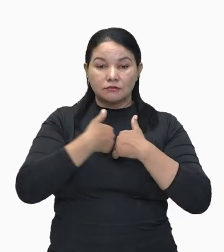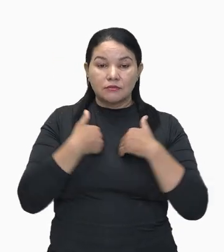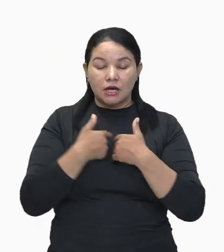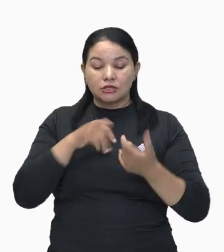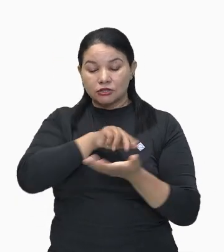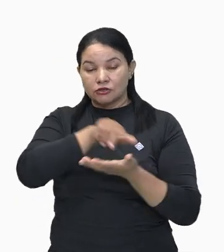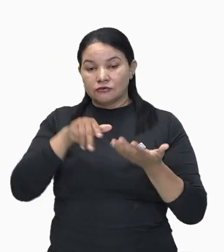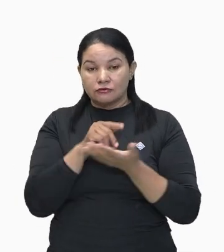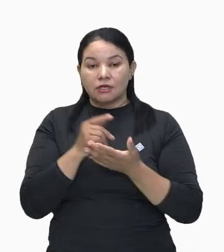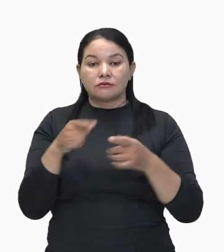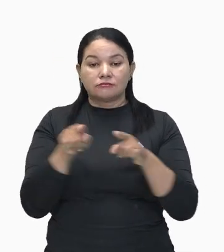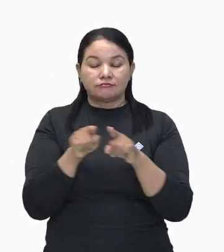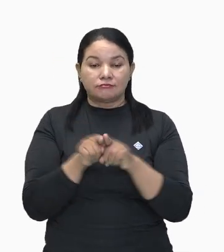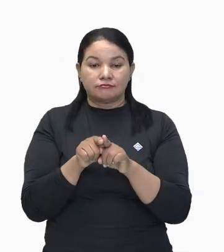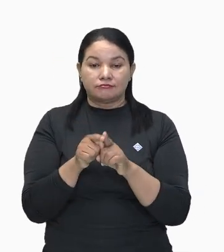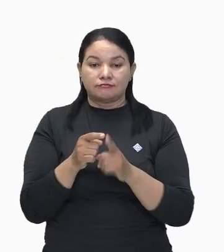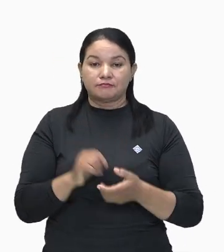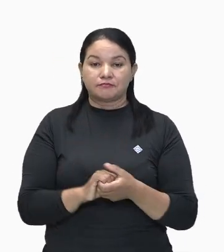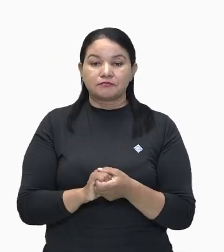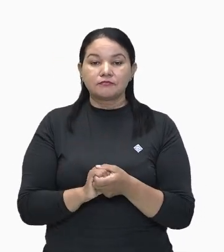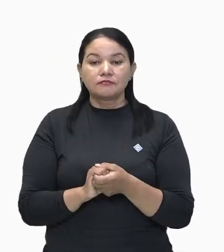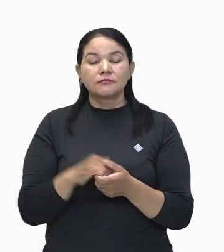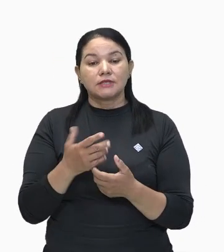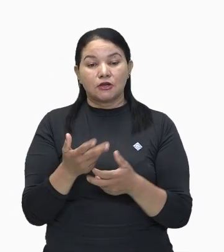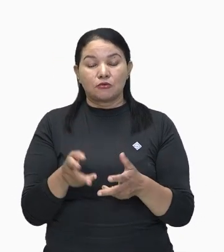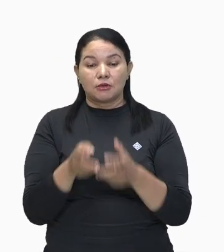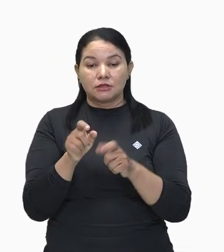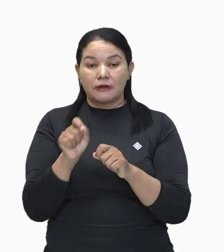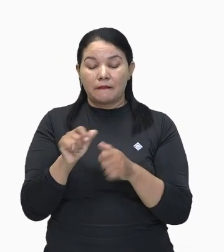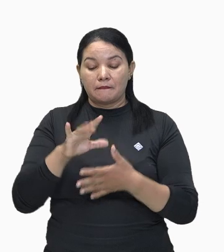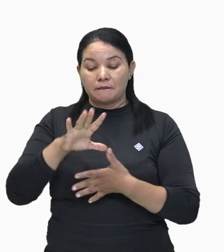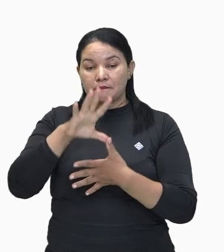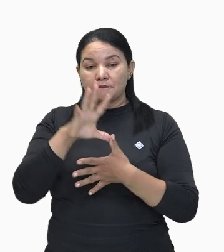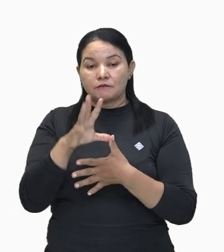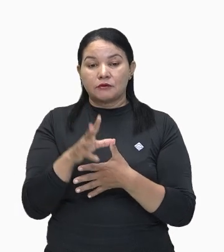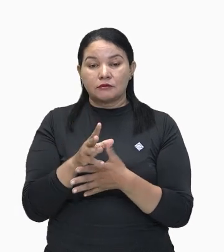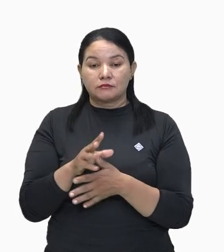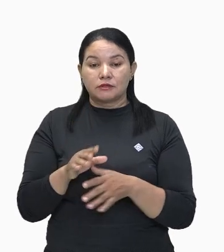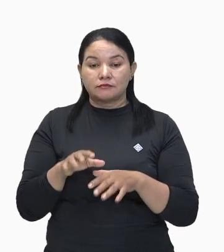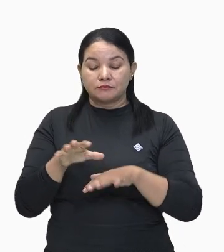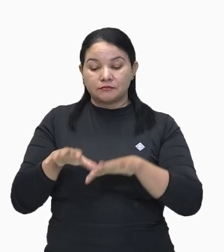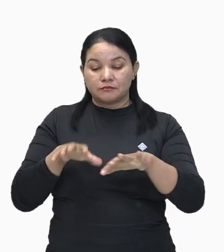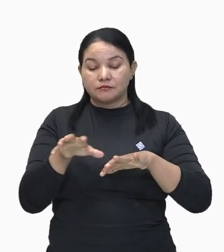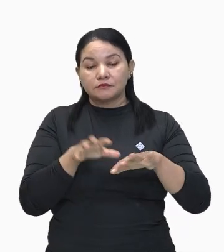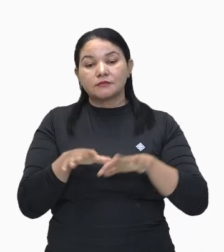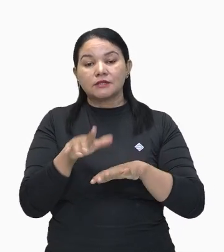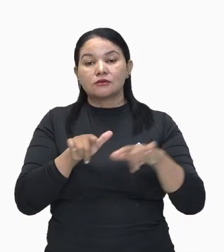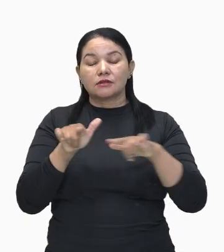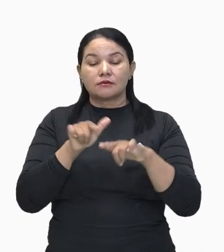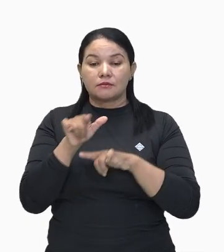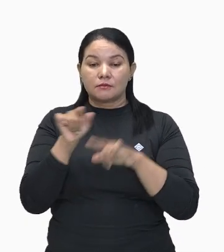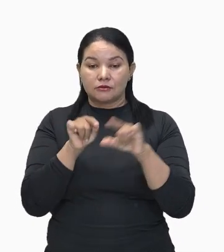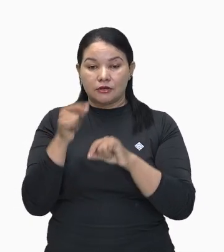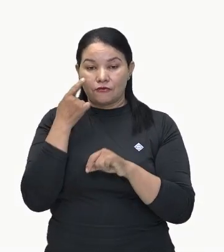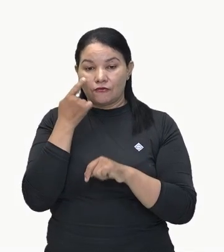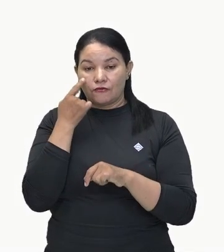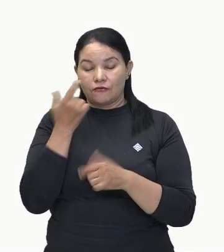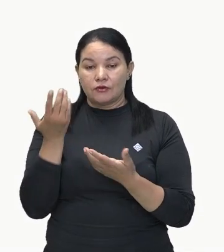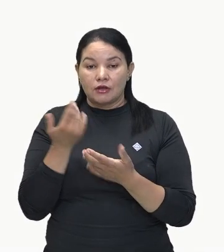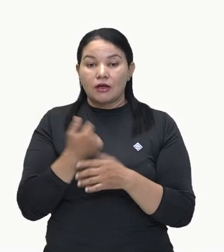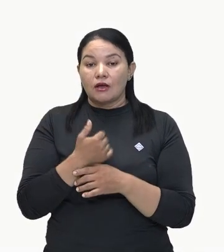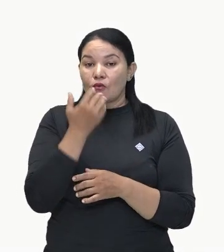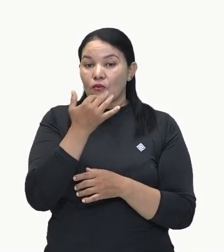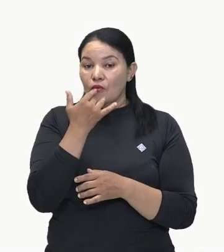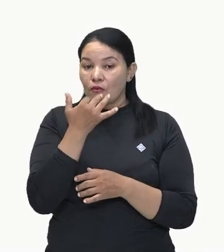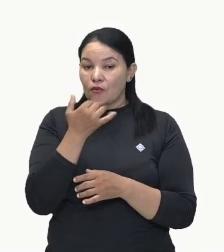no Canadá. E a gente percebe agora, então, no mapa a distribuição dessas atividades. A gente vai verificar por cores, tá?